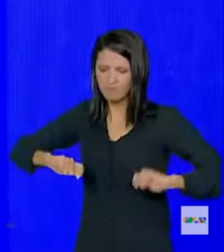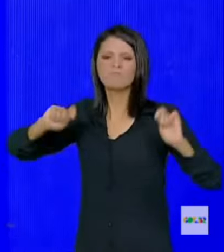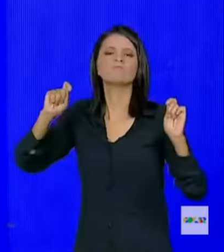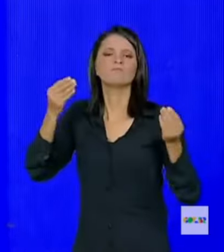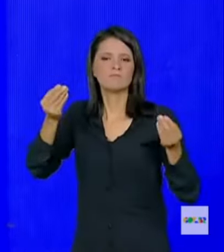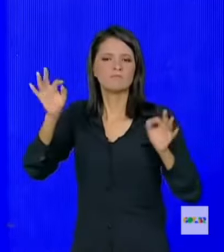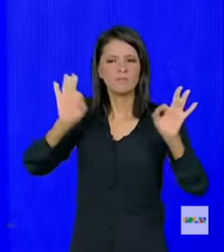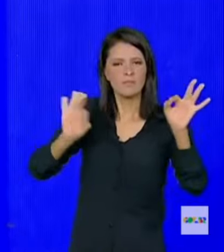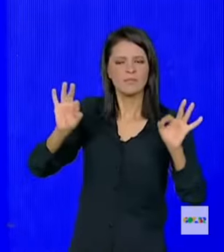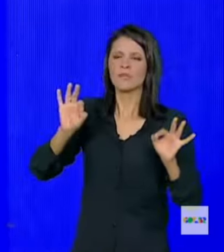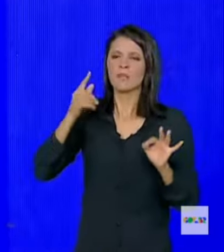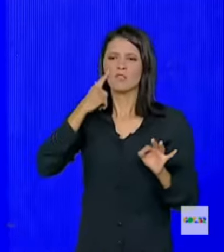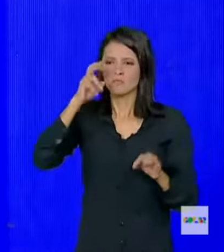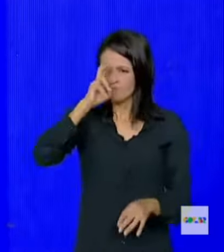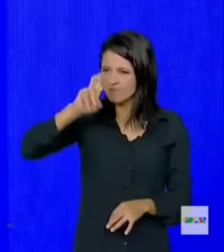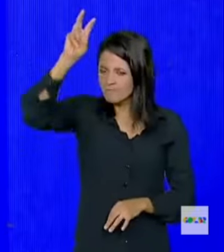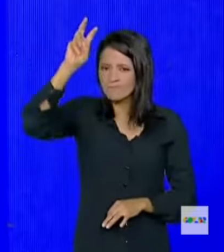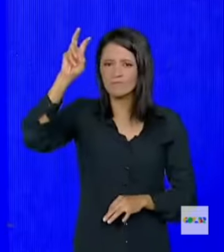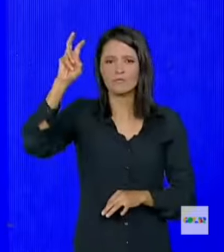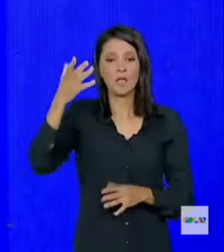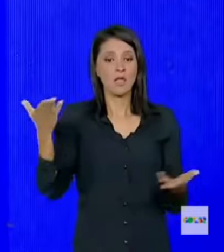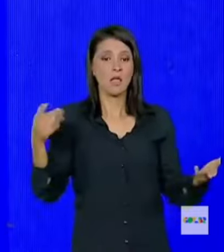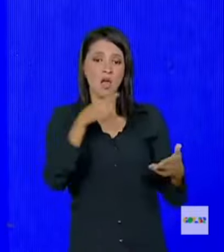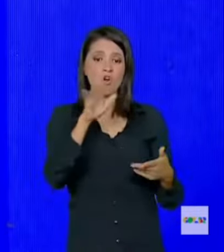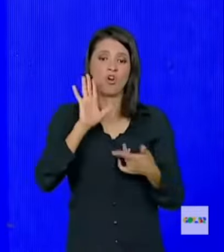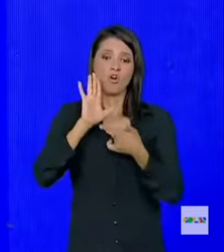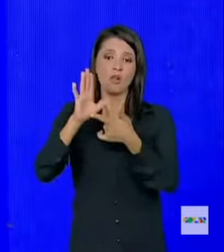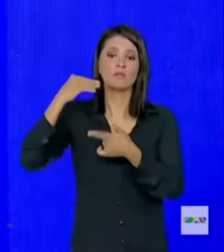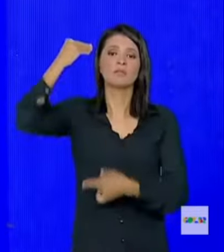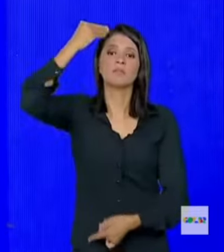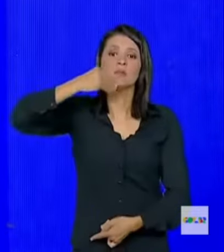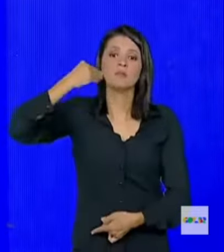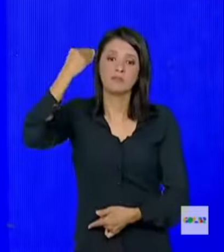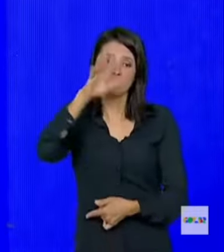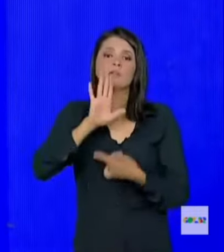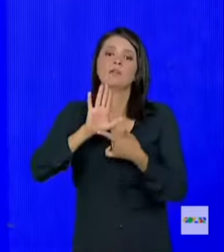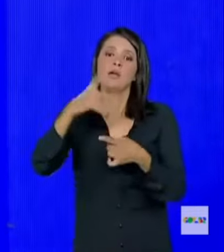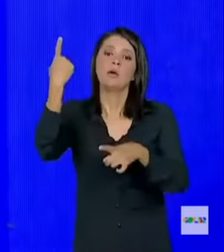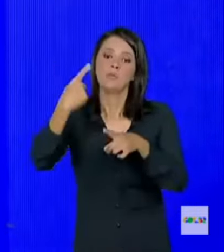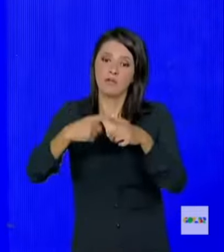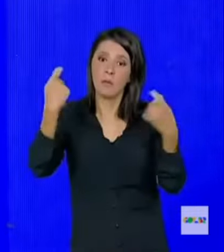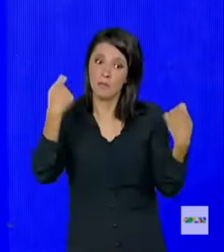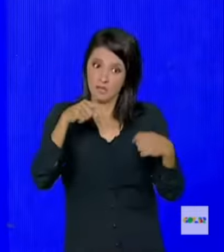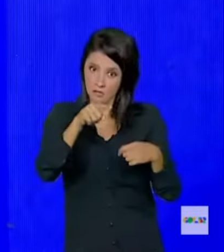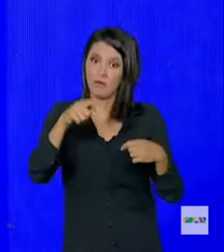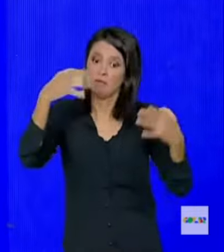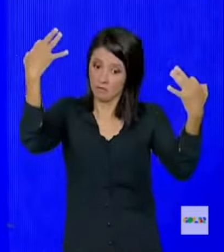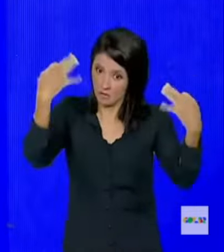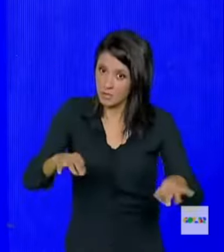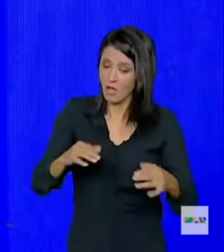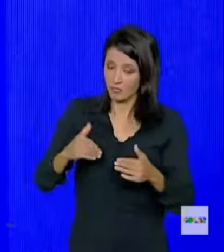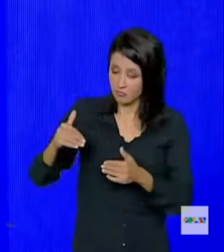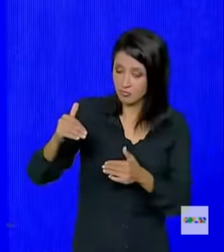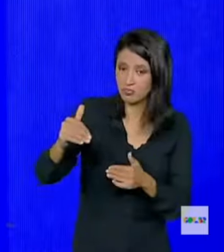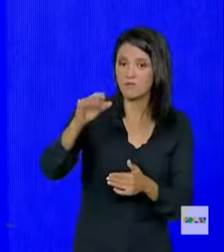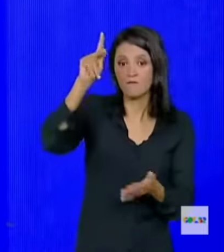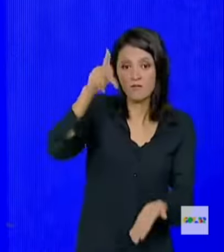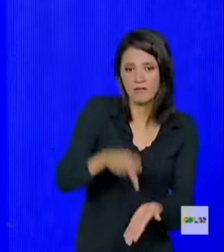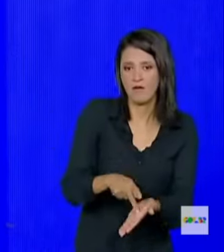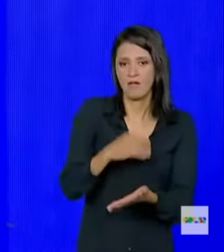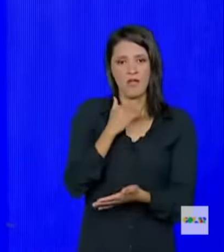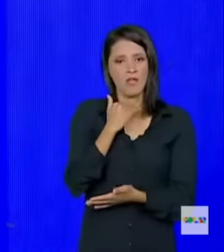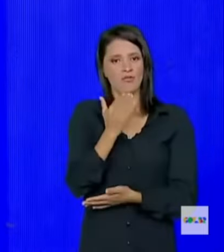um banho de sabedoria, e agora vocês vão dar um banho de experiência, porque vão ter que fazer isso dar certo de verdade. E não adianta